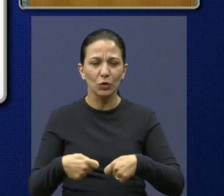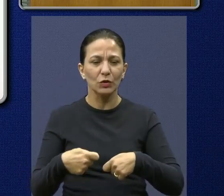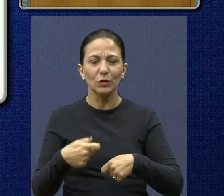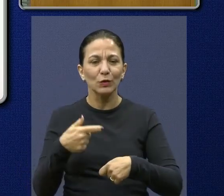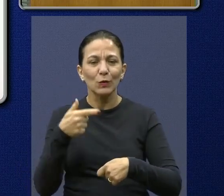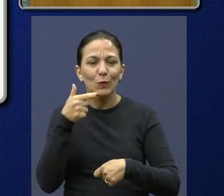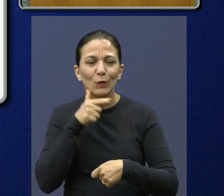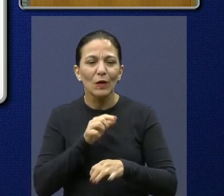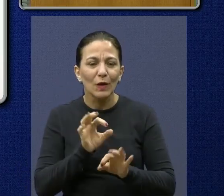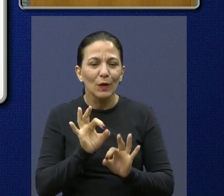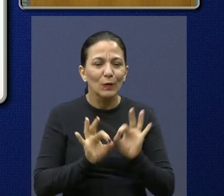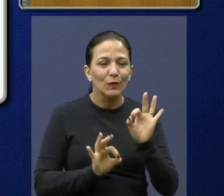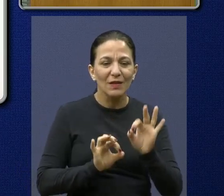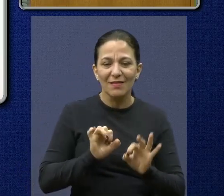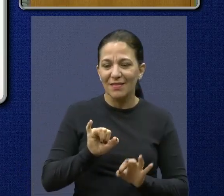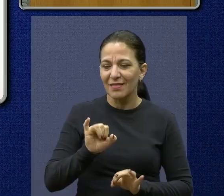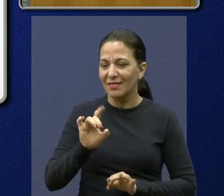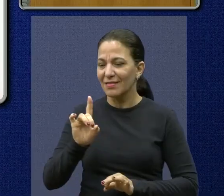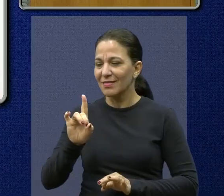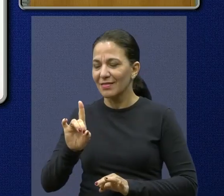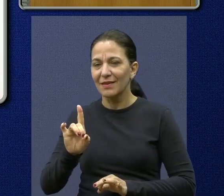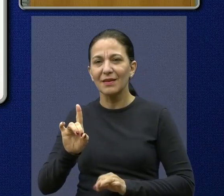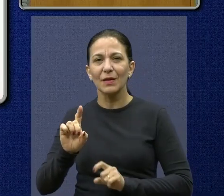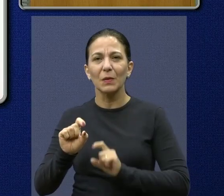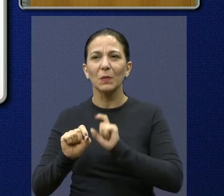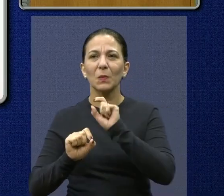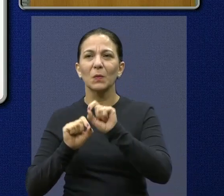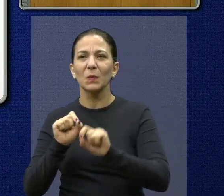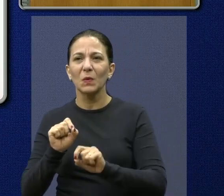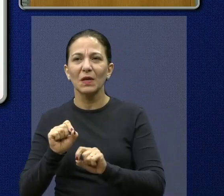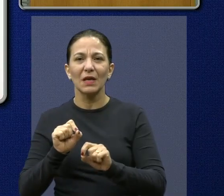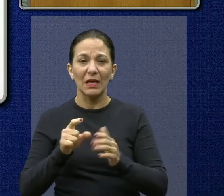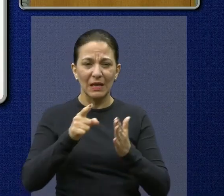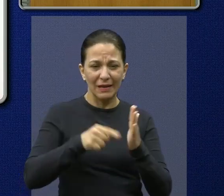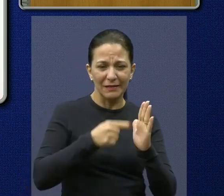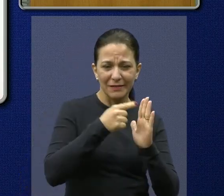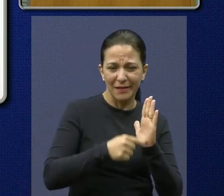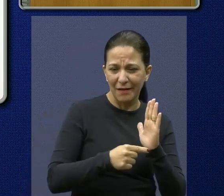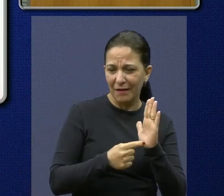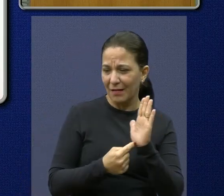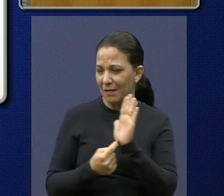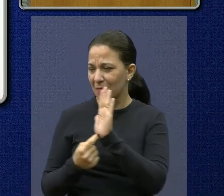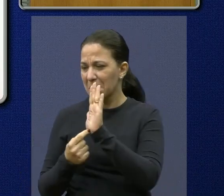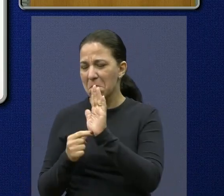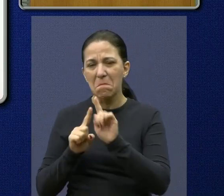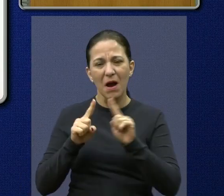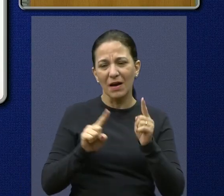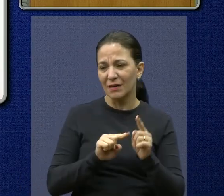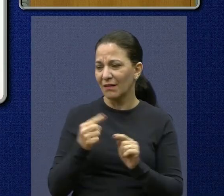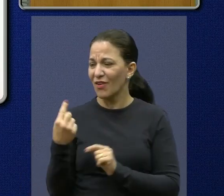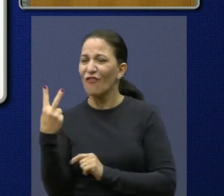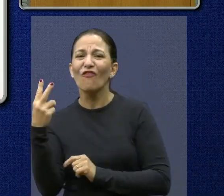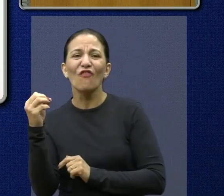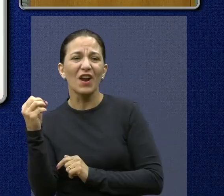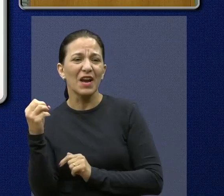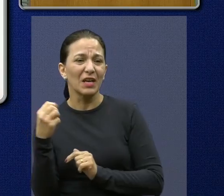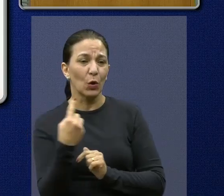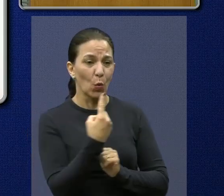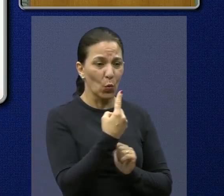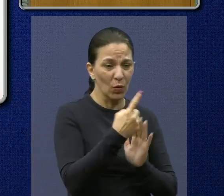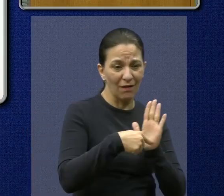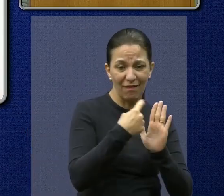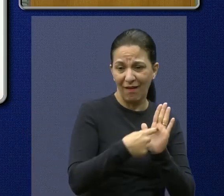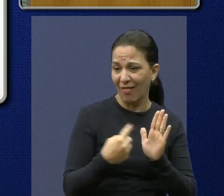pessoas, cancela de 1, aparece 20, né? Então, como que vai ser estudado isso, né? Isso